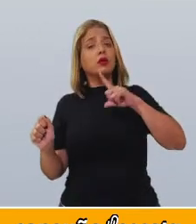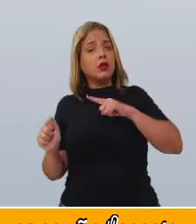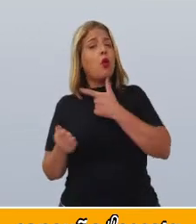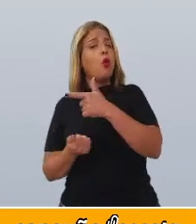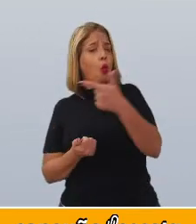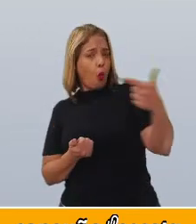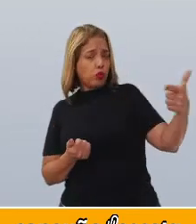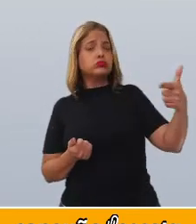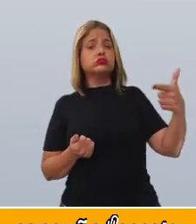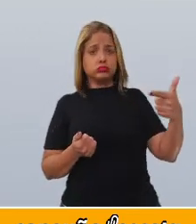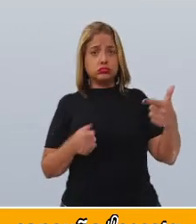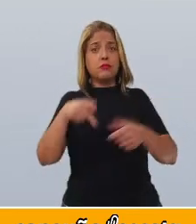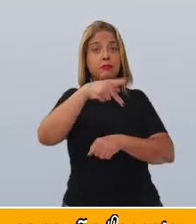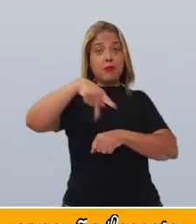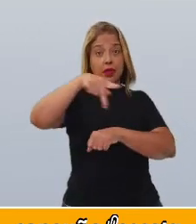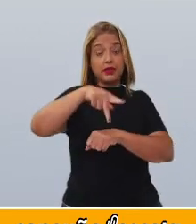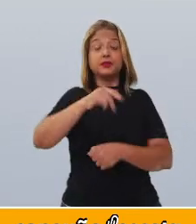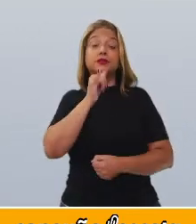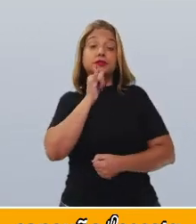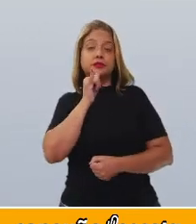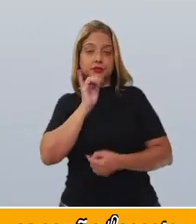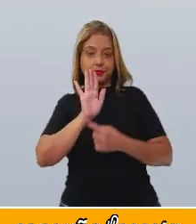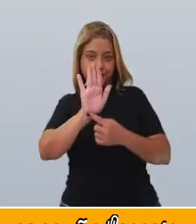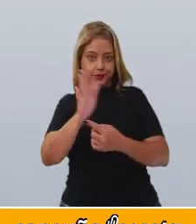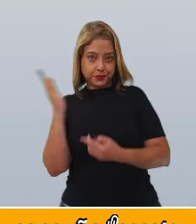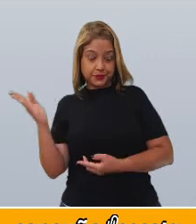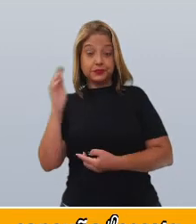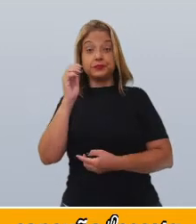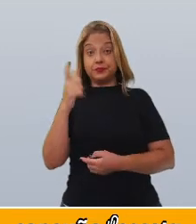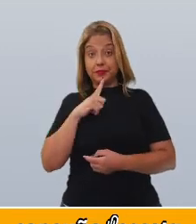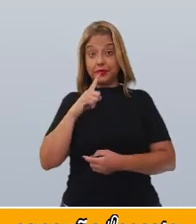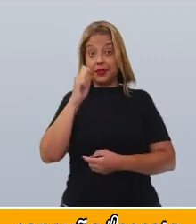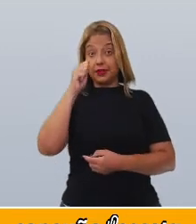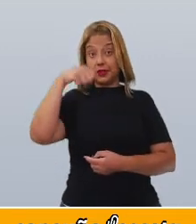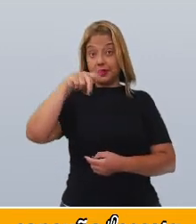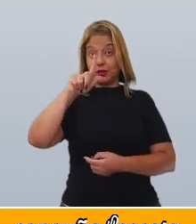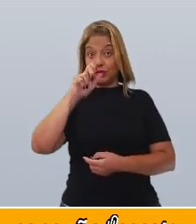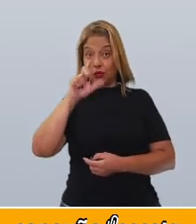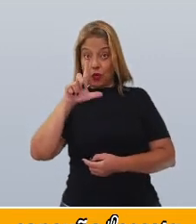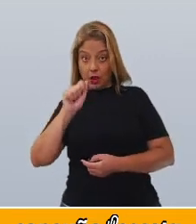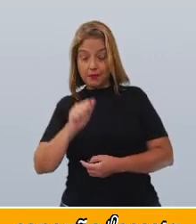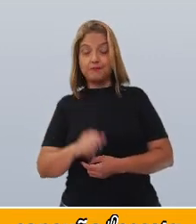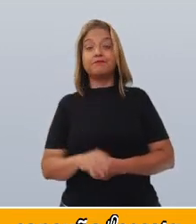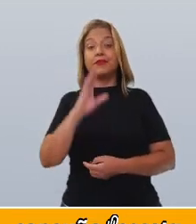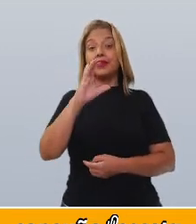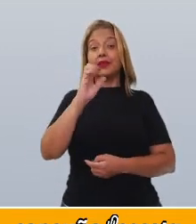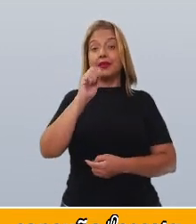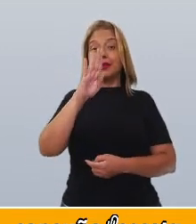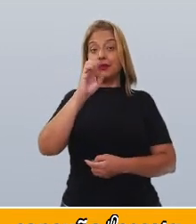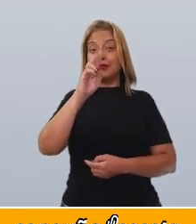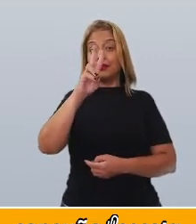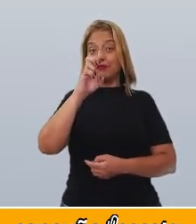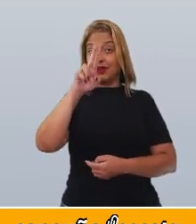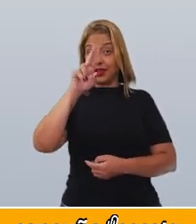outros países. São eles: Angola, Cabo Verde,